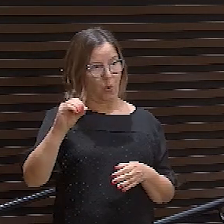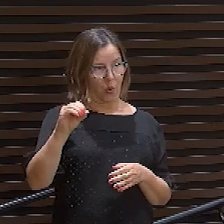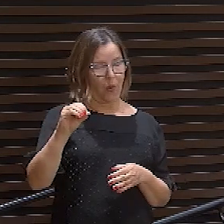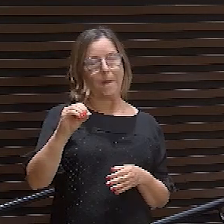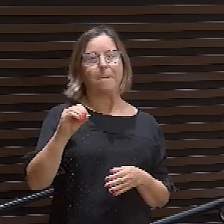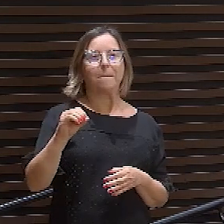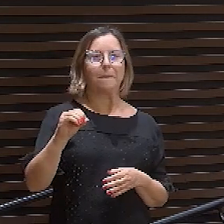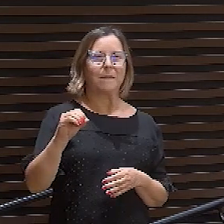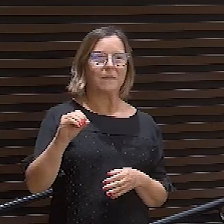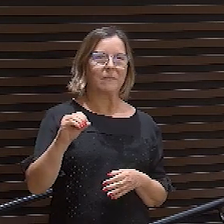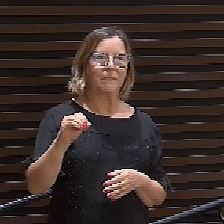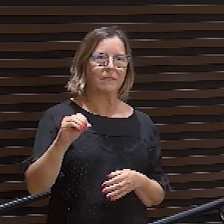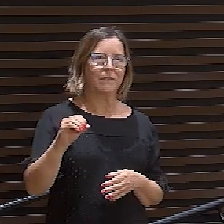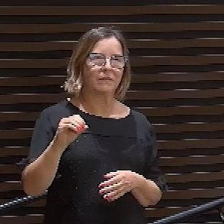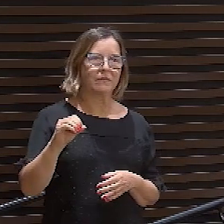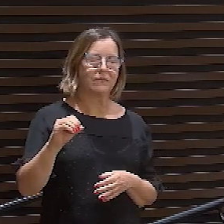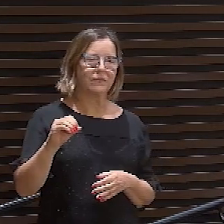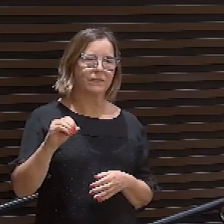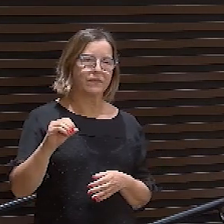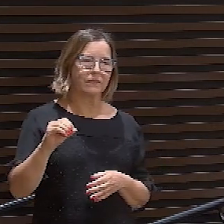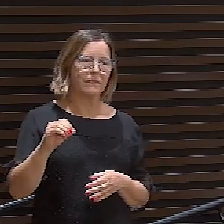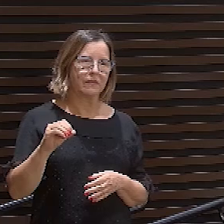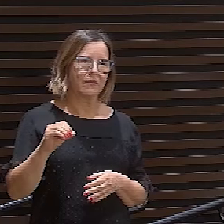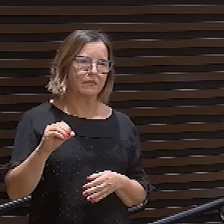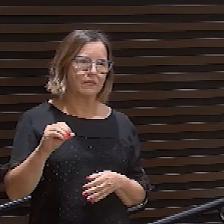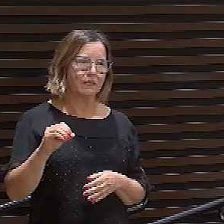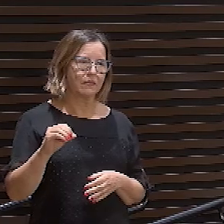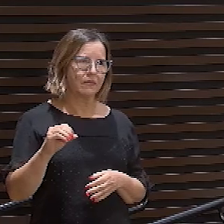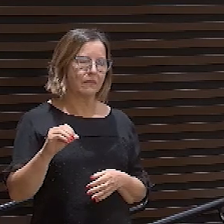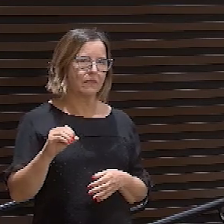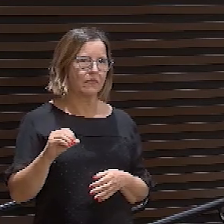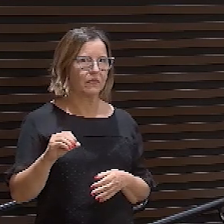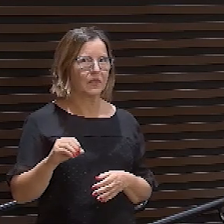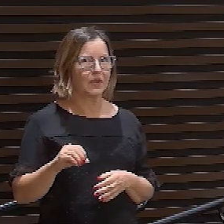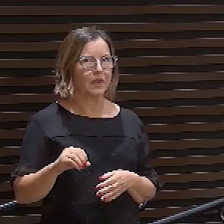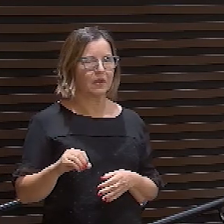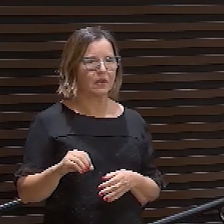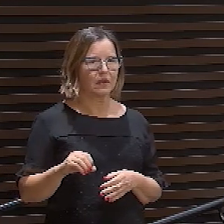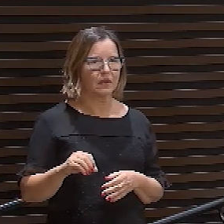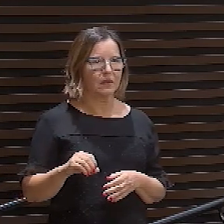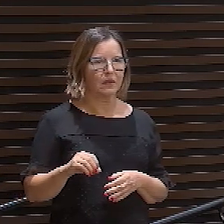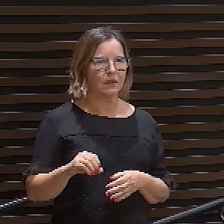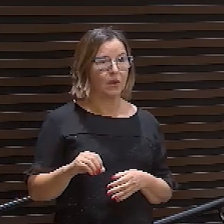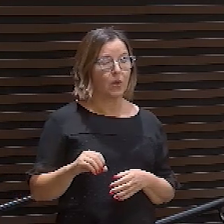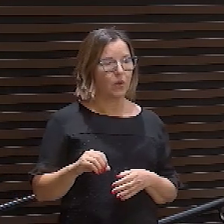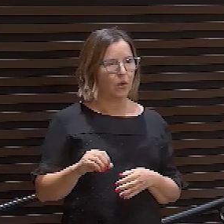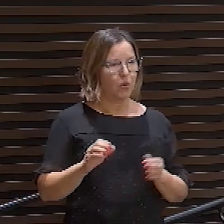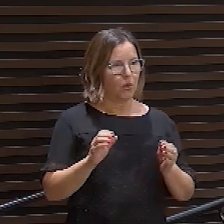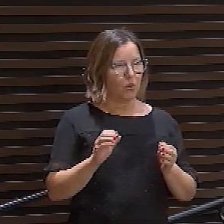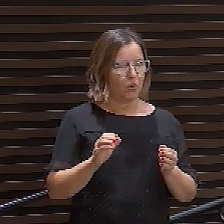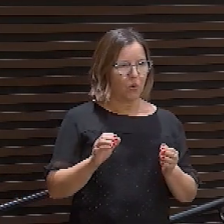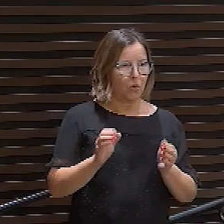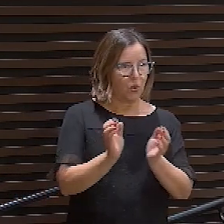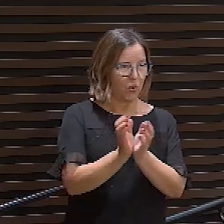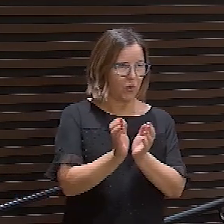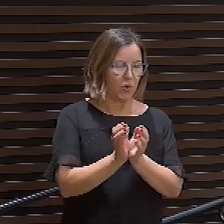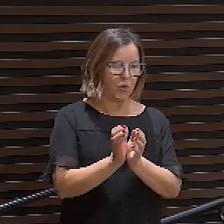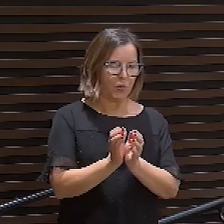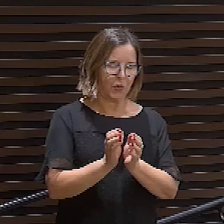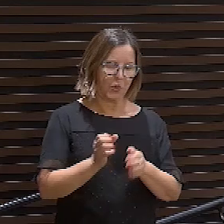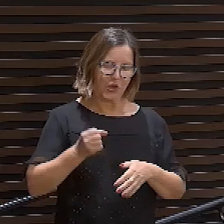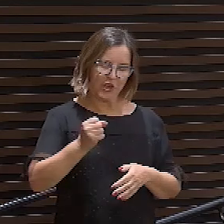ele foi muito cavalheiro. Os pastores de ambos estavam se